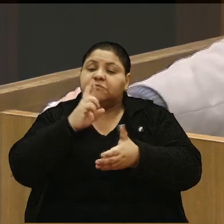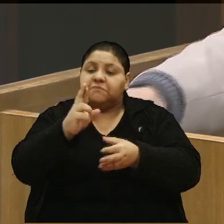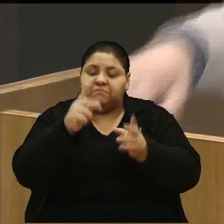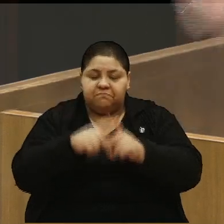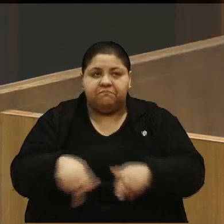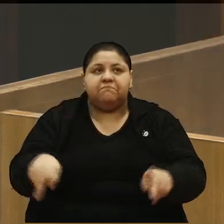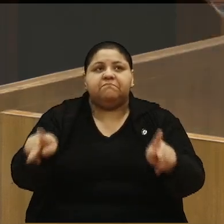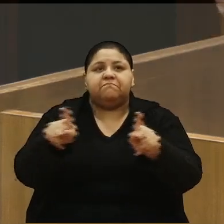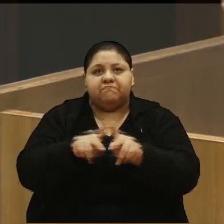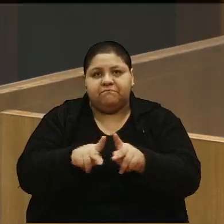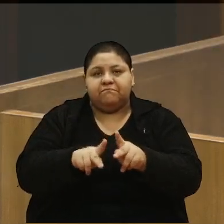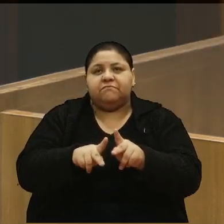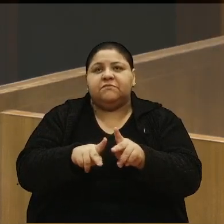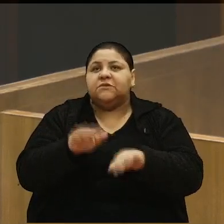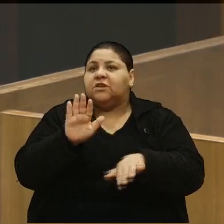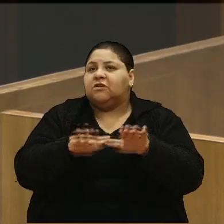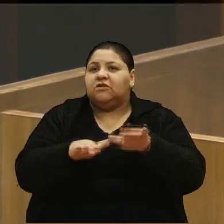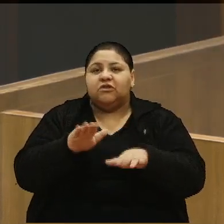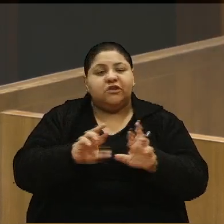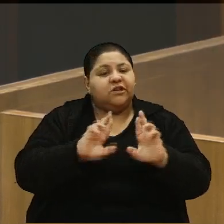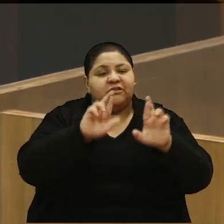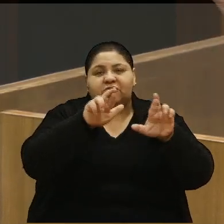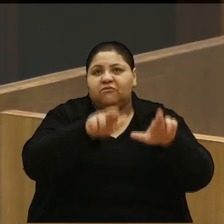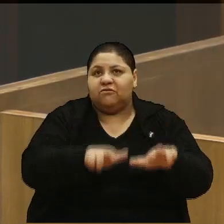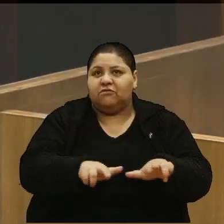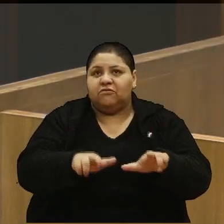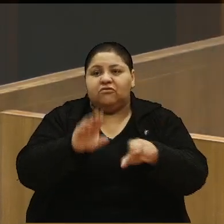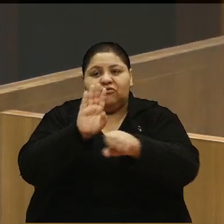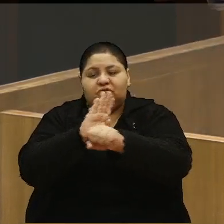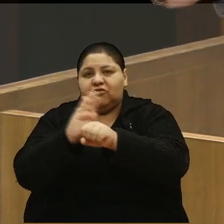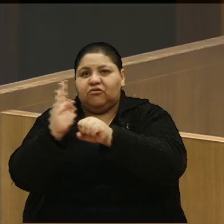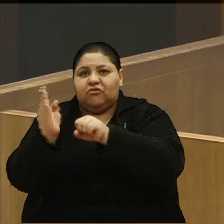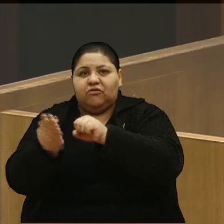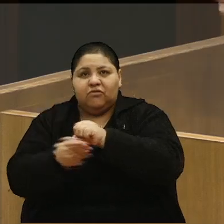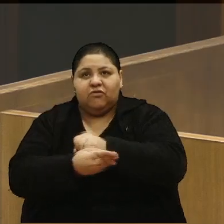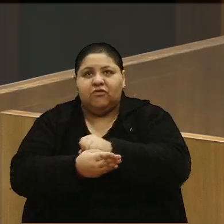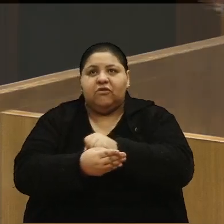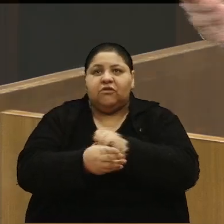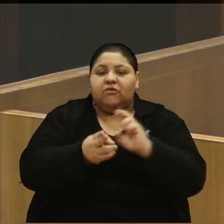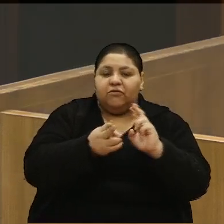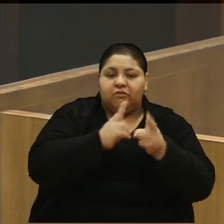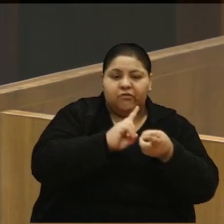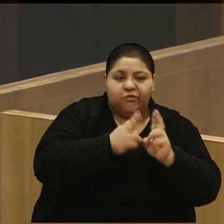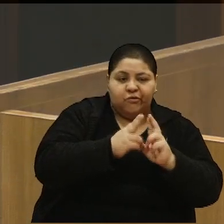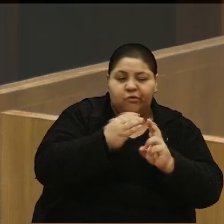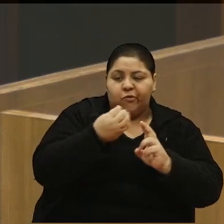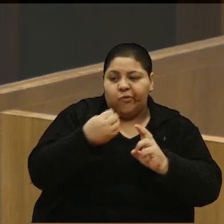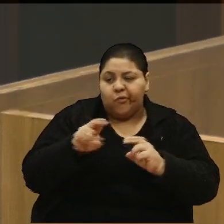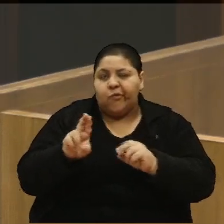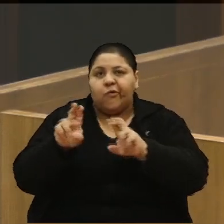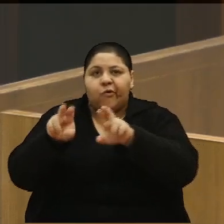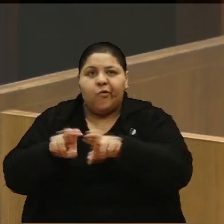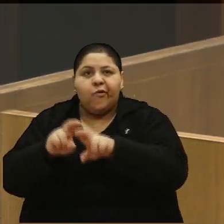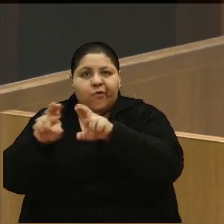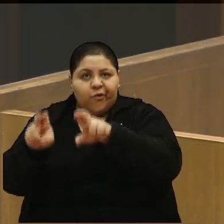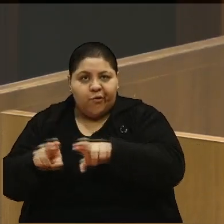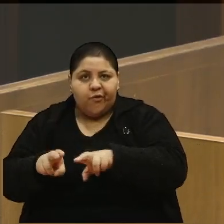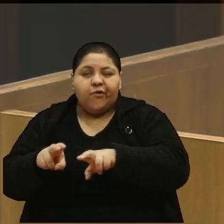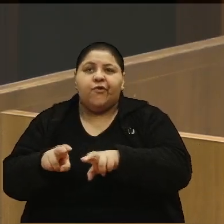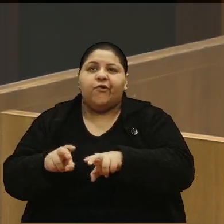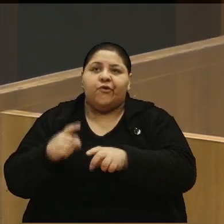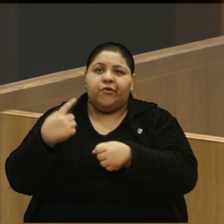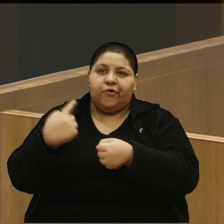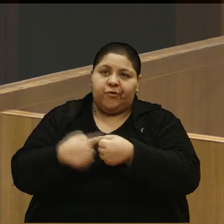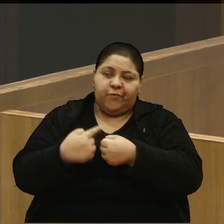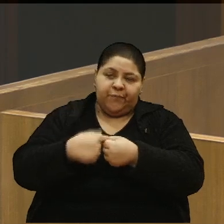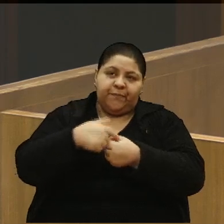população, independente da região, independente do bairro, se é na parte urbana ou na parte rural da nossa